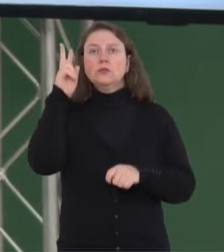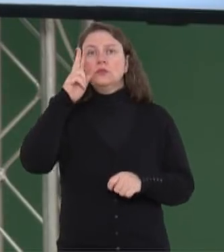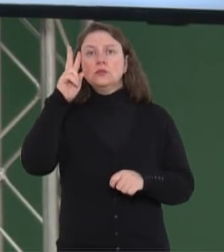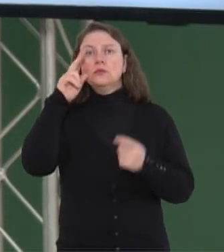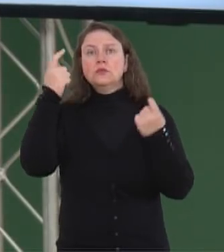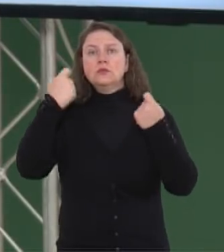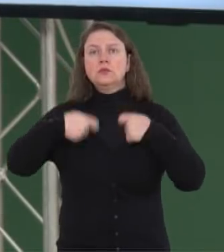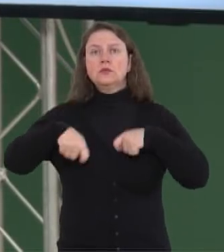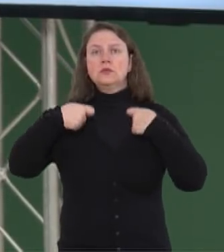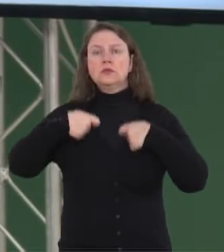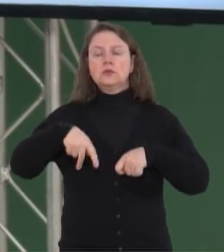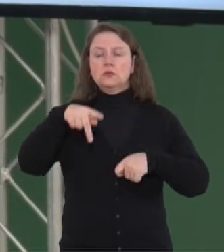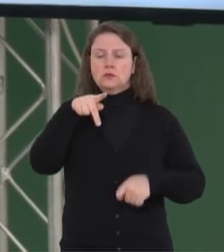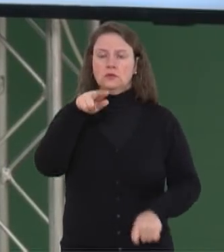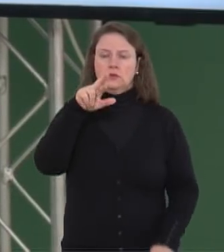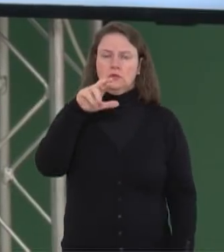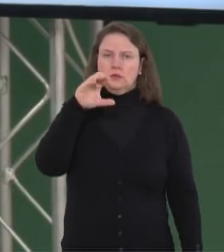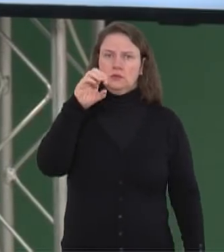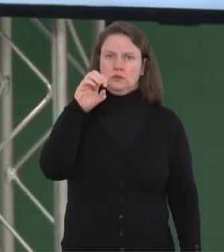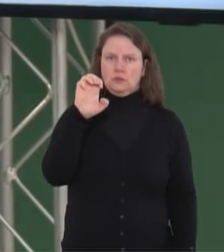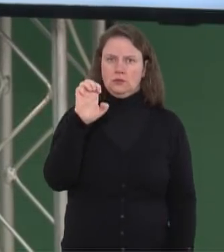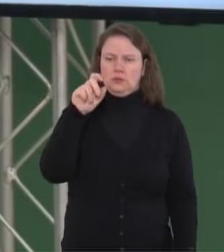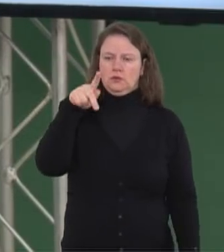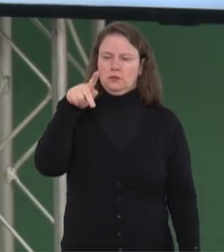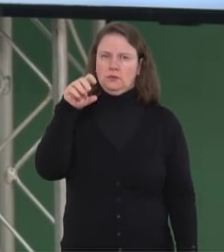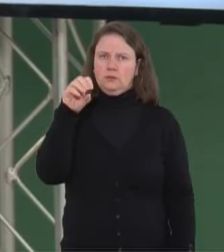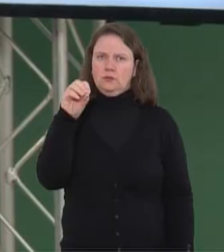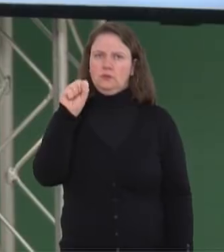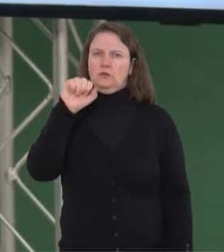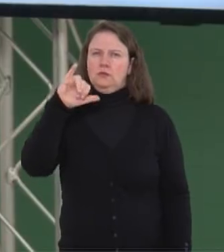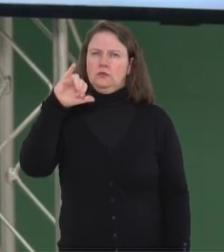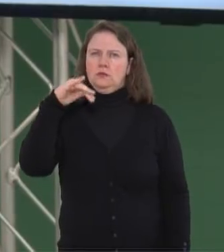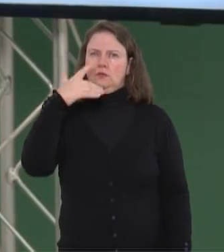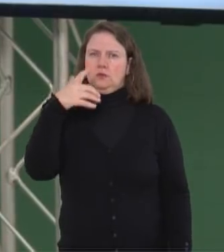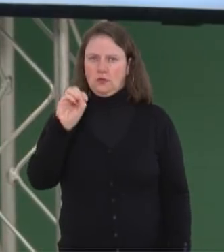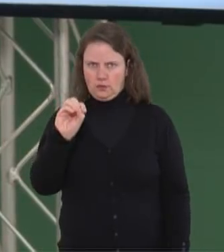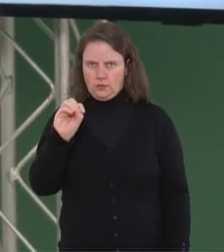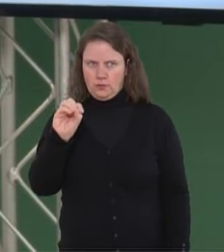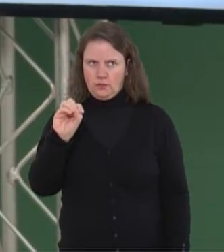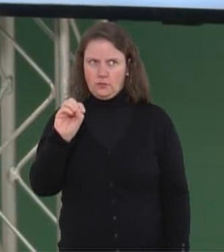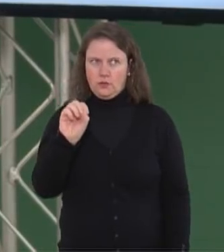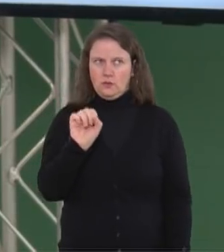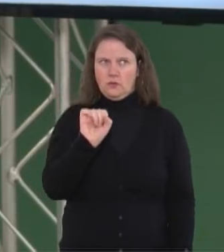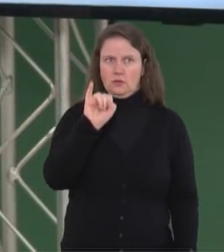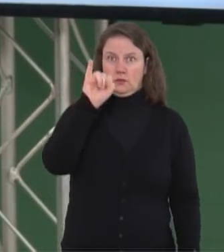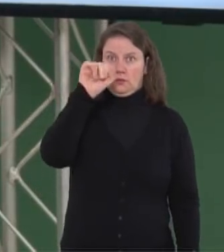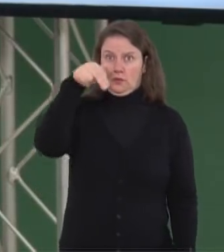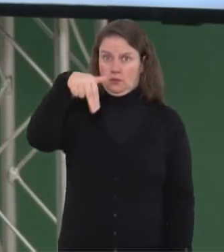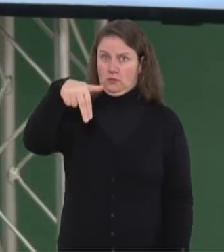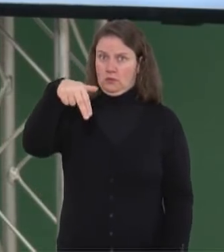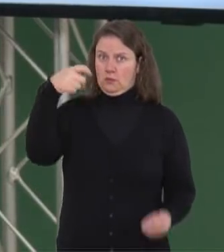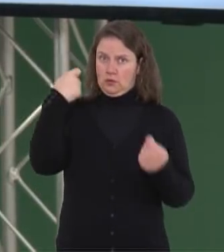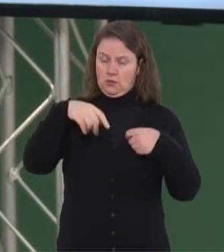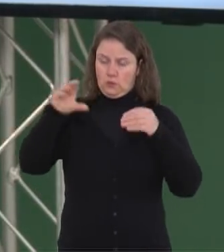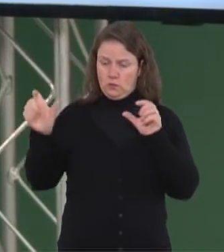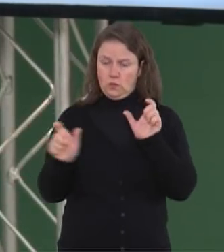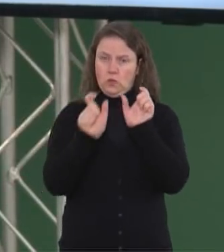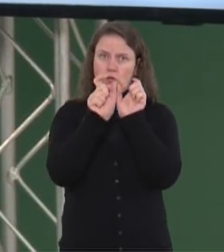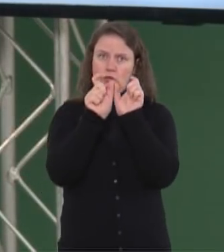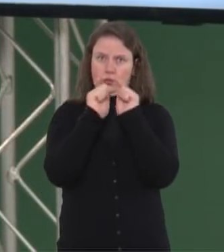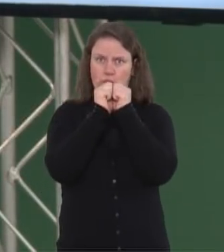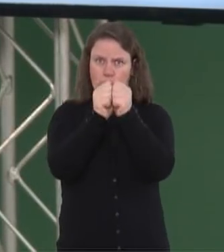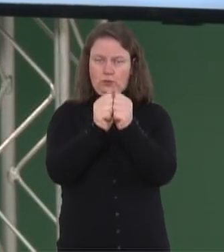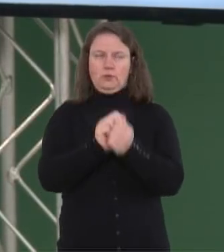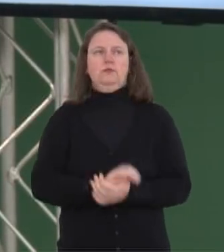da preposição in antes do mês nessa situação. Vamos já